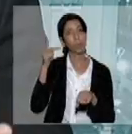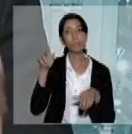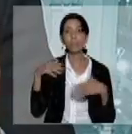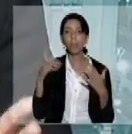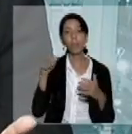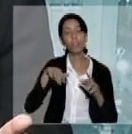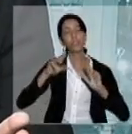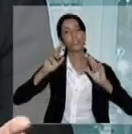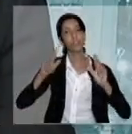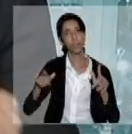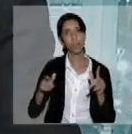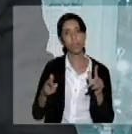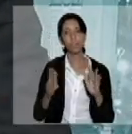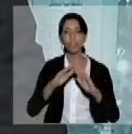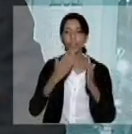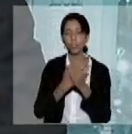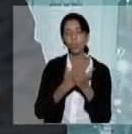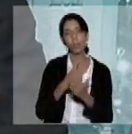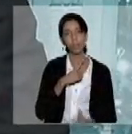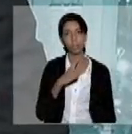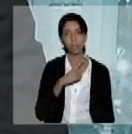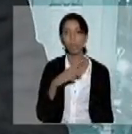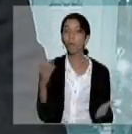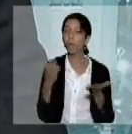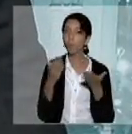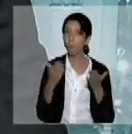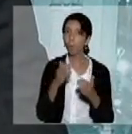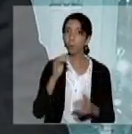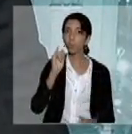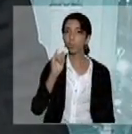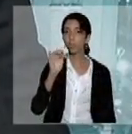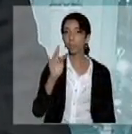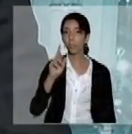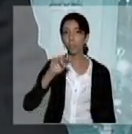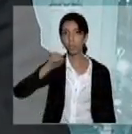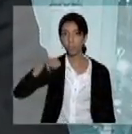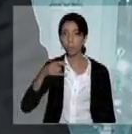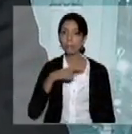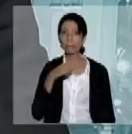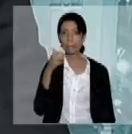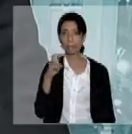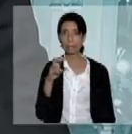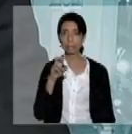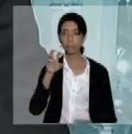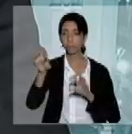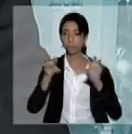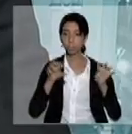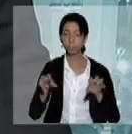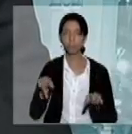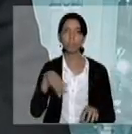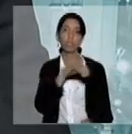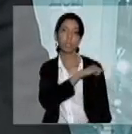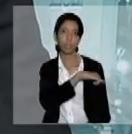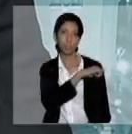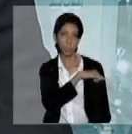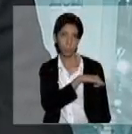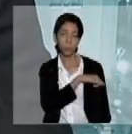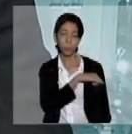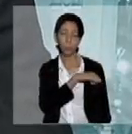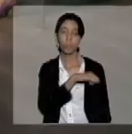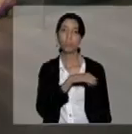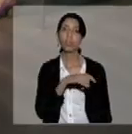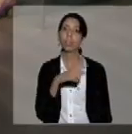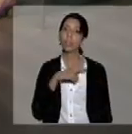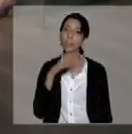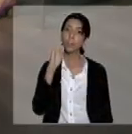pós-graduação. Então, esse é o diferencial que os institutos trazem. Então, hoje o Instituto Federal do Rio de Janeiro tem 15 campos no estado do Rio de Janeiro. Ele